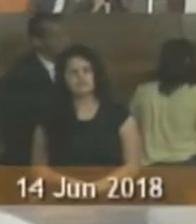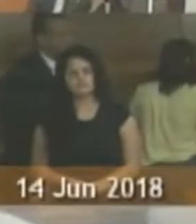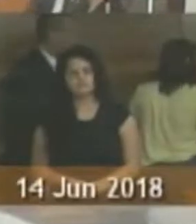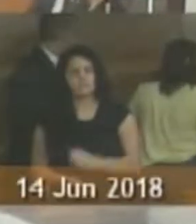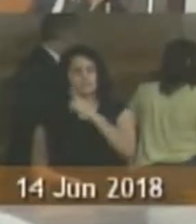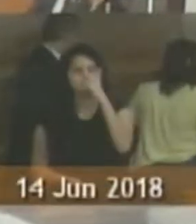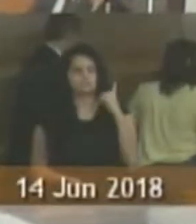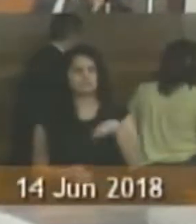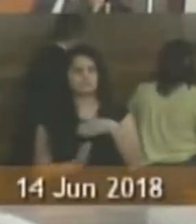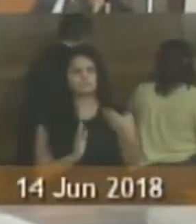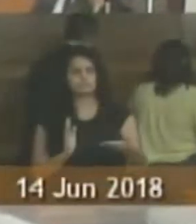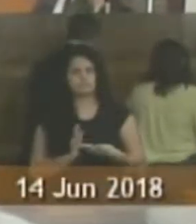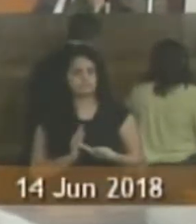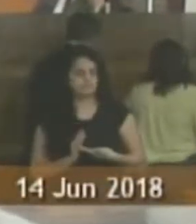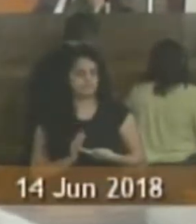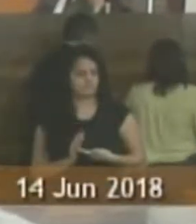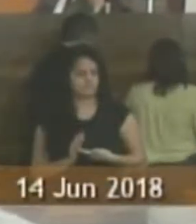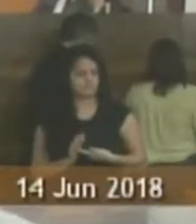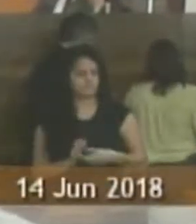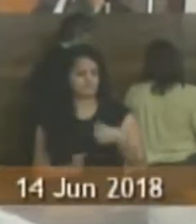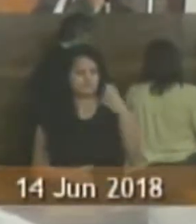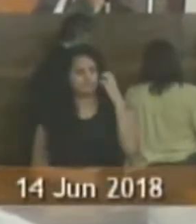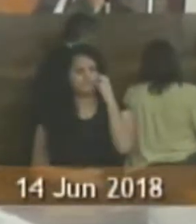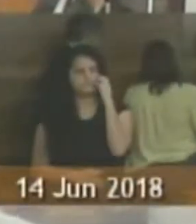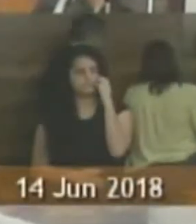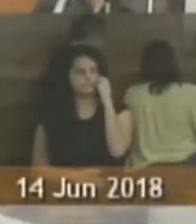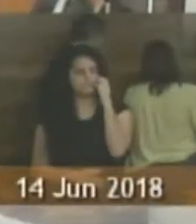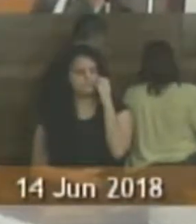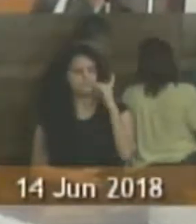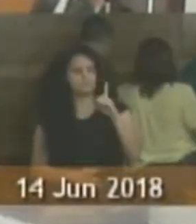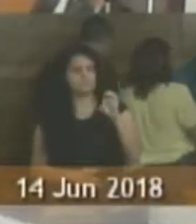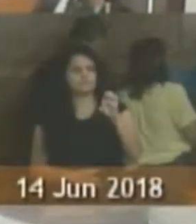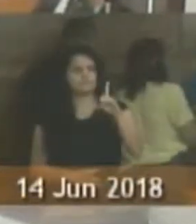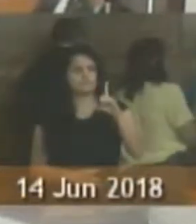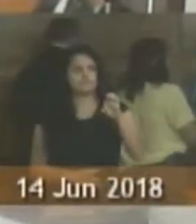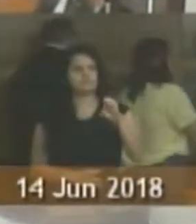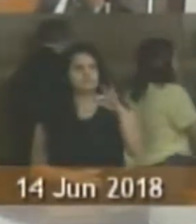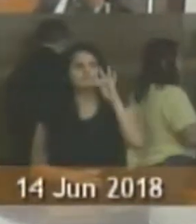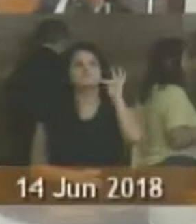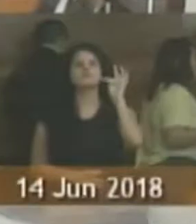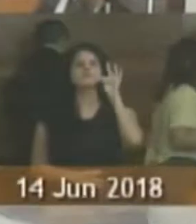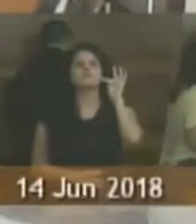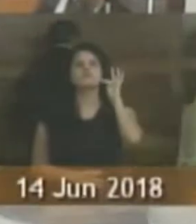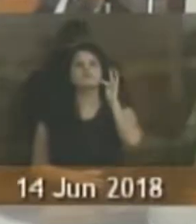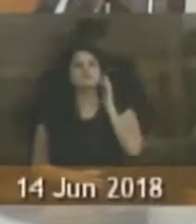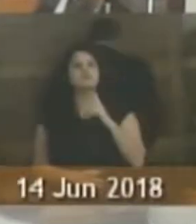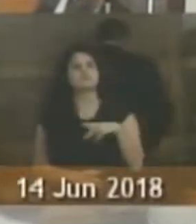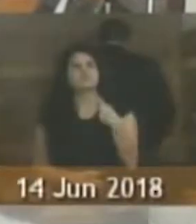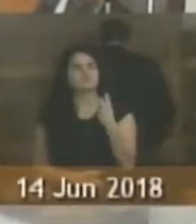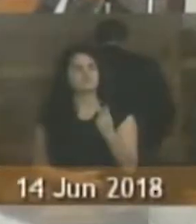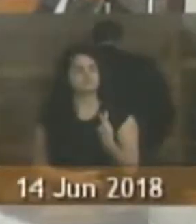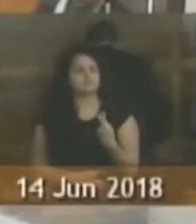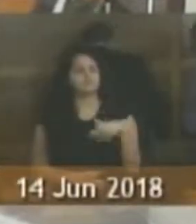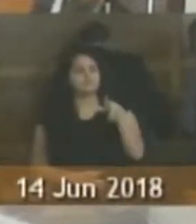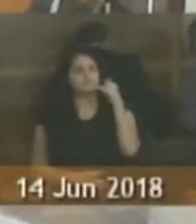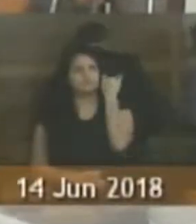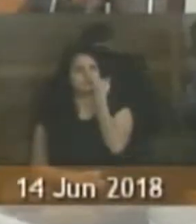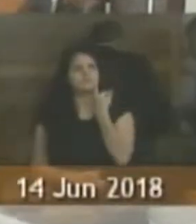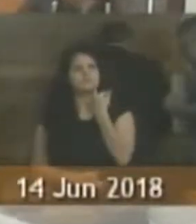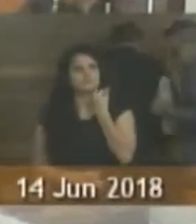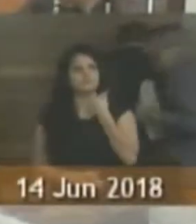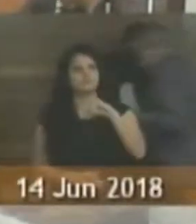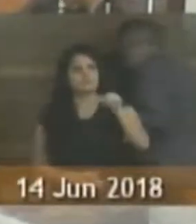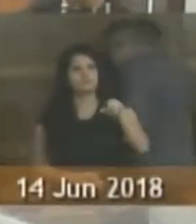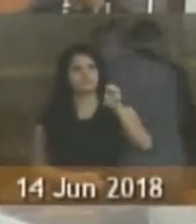Bom dia a todos. Canindé do Social, Dedé da Loteria, Flavinho Araújo, Elinho Sindicato, Jane Veiga, Jean,